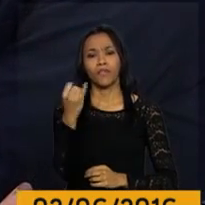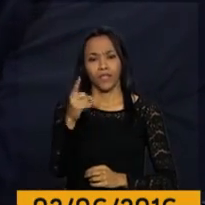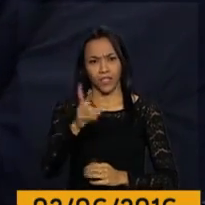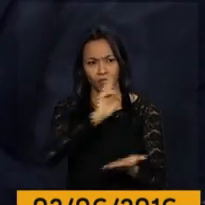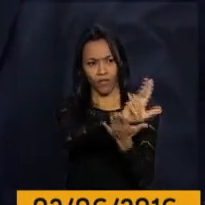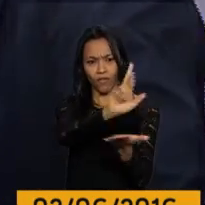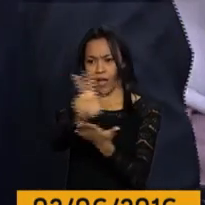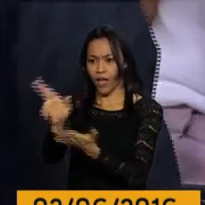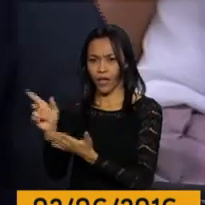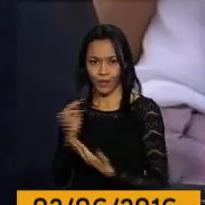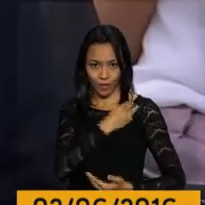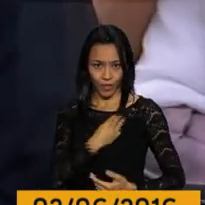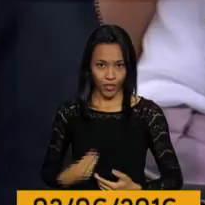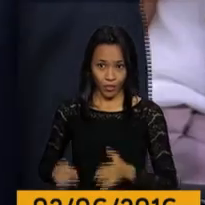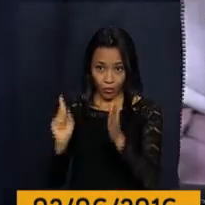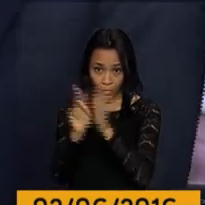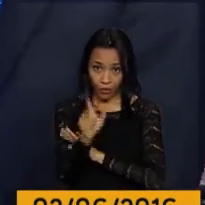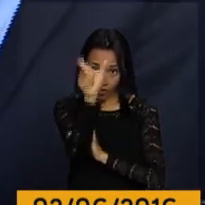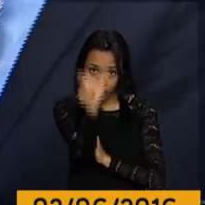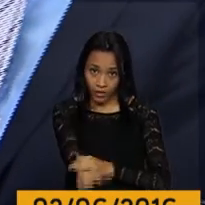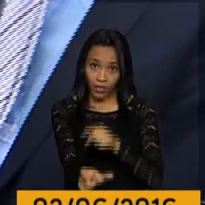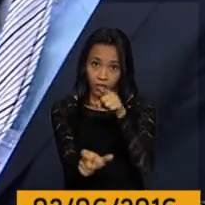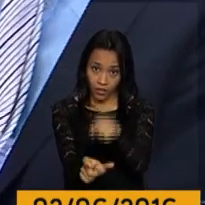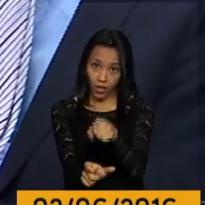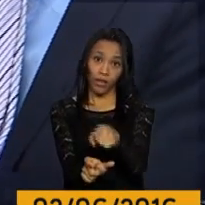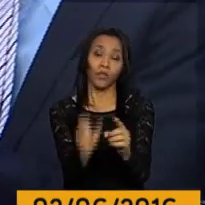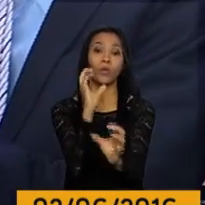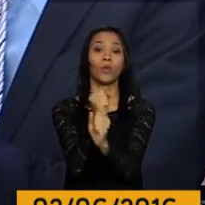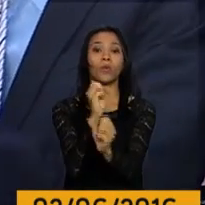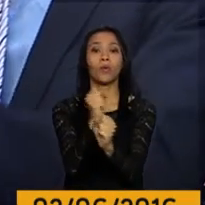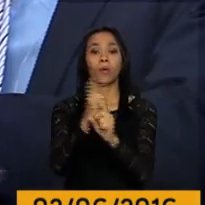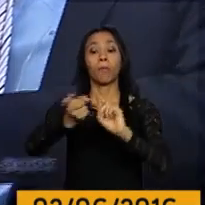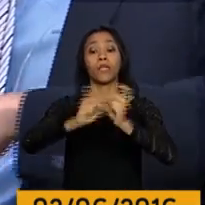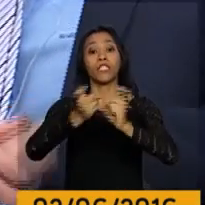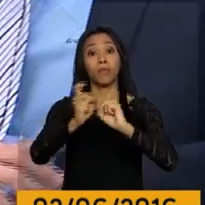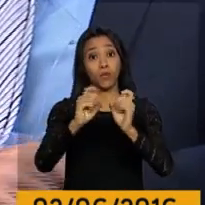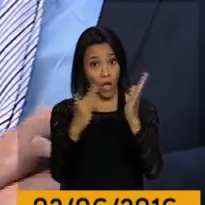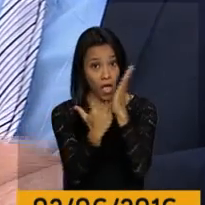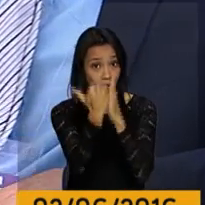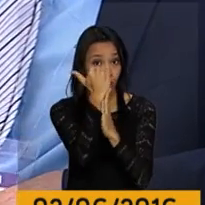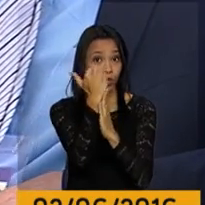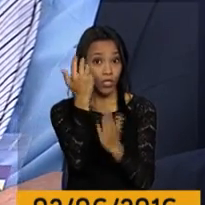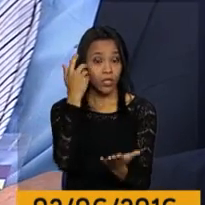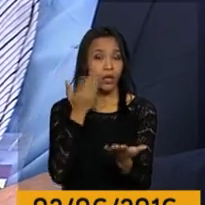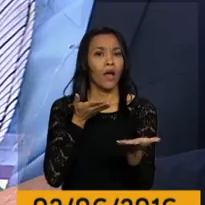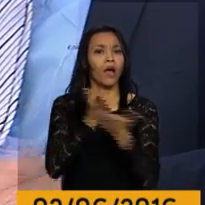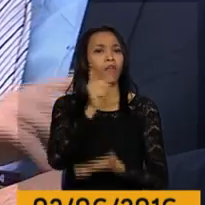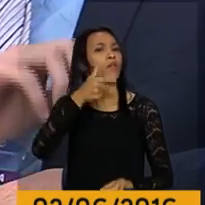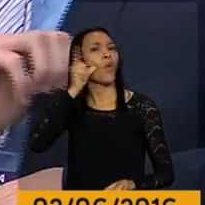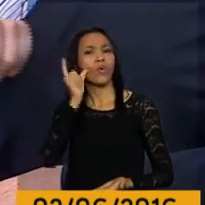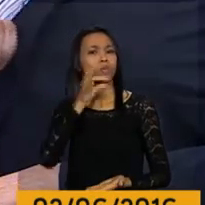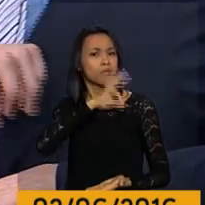de vários ministros, para fazer uma pergunta para o ministro interino do Planejamento sobre os reajustes aprovados ontem. Como é que o governo